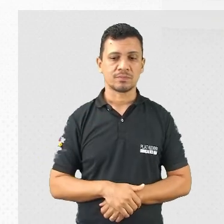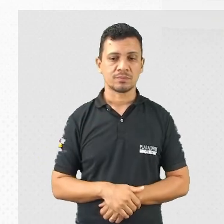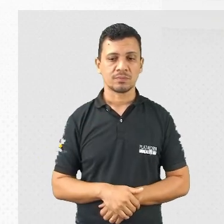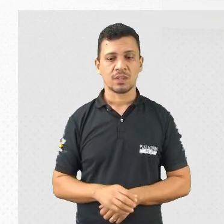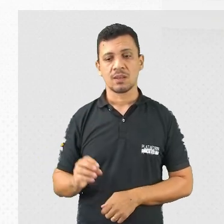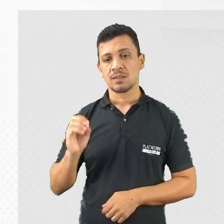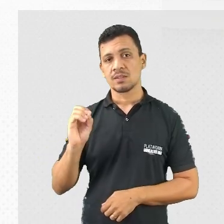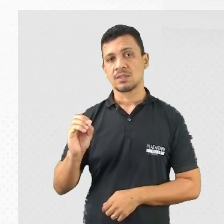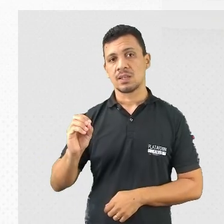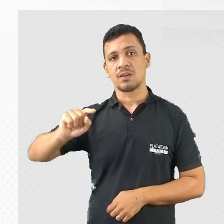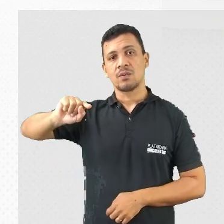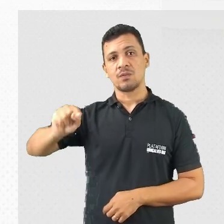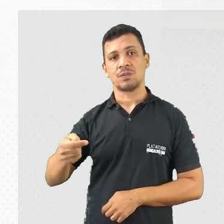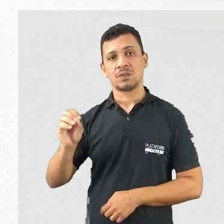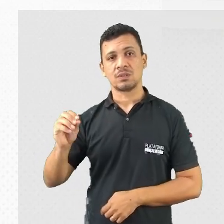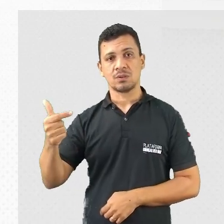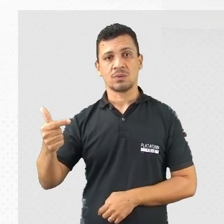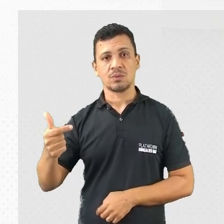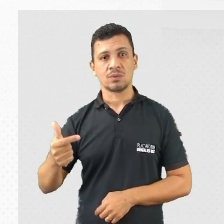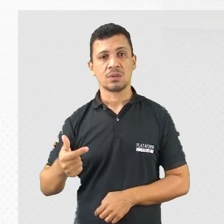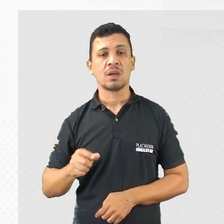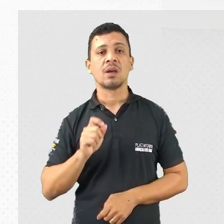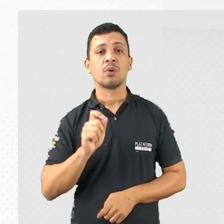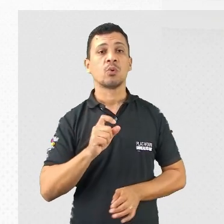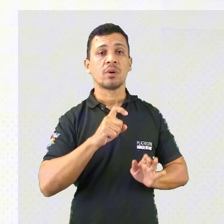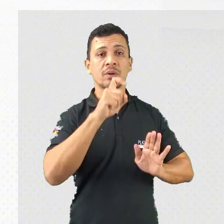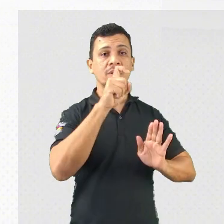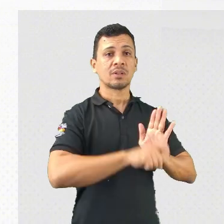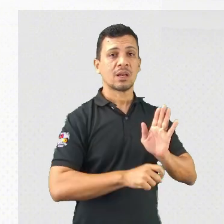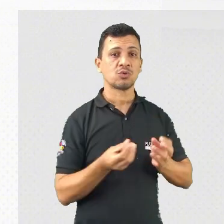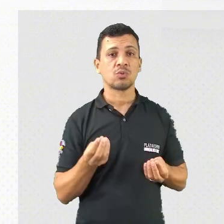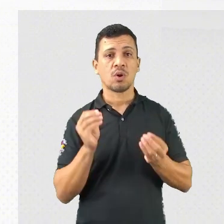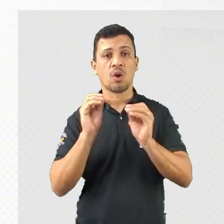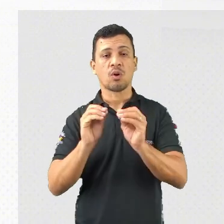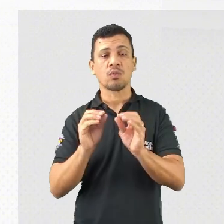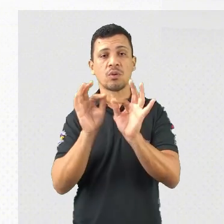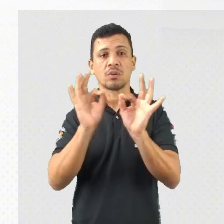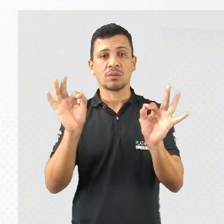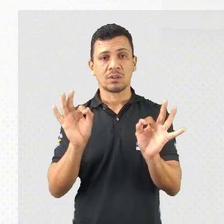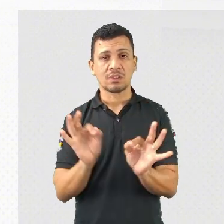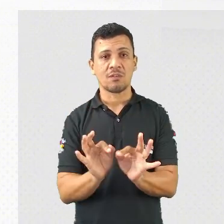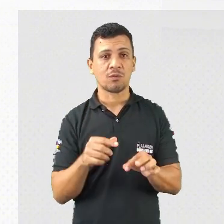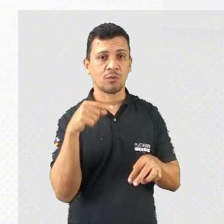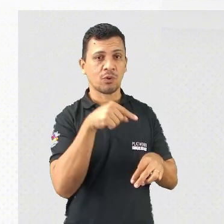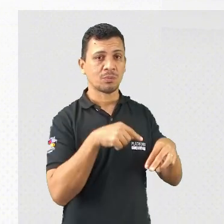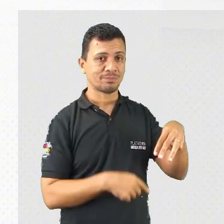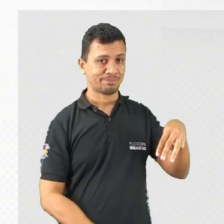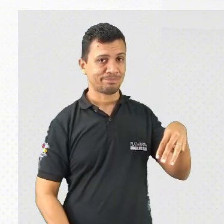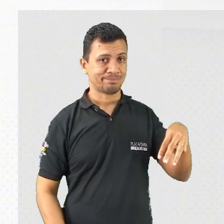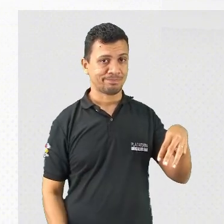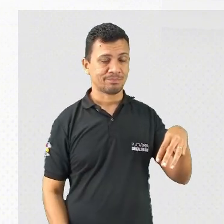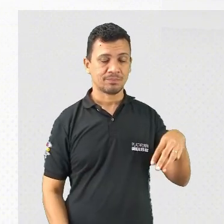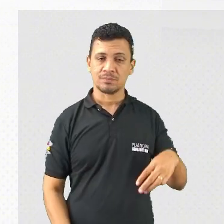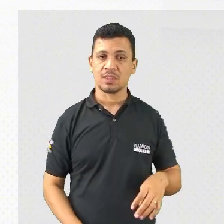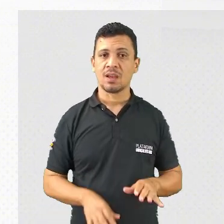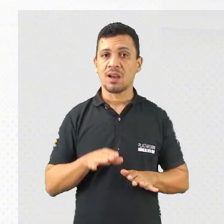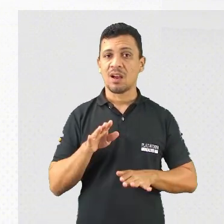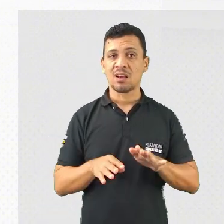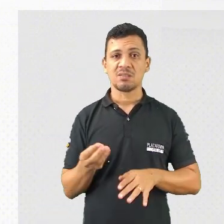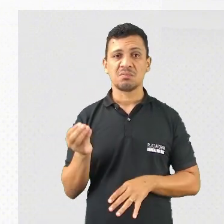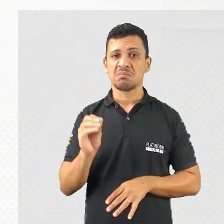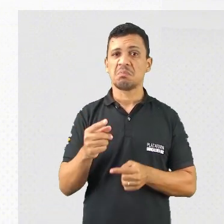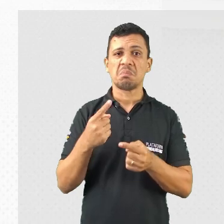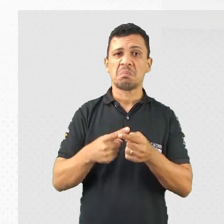Então, dessa forma que você coloca a taxa na fórmula do montante, tá? A gente pode estar botando, aluno, por que